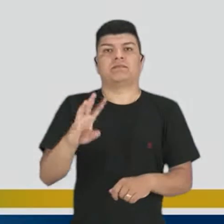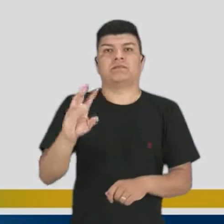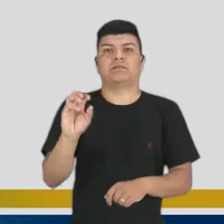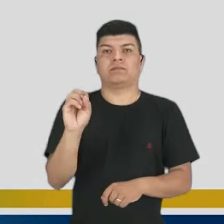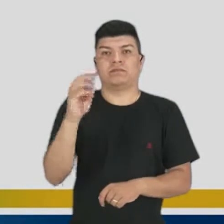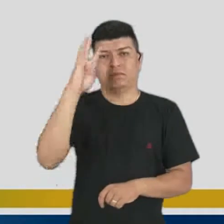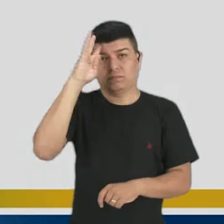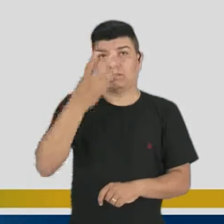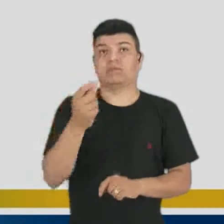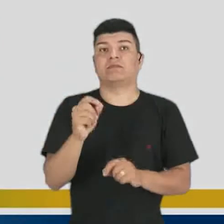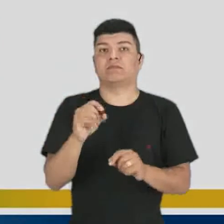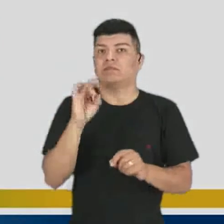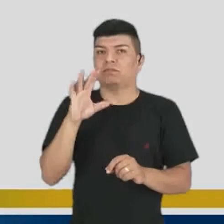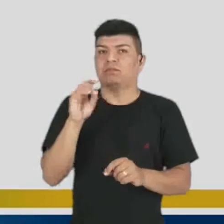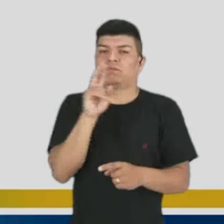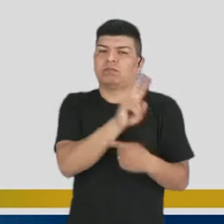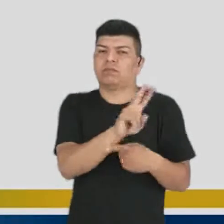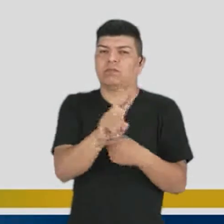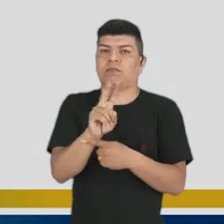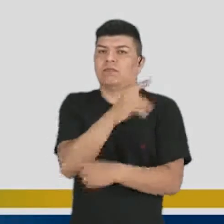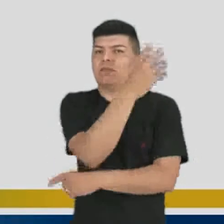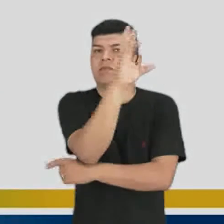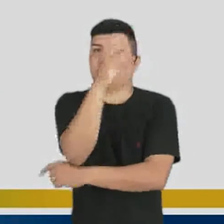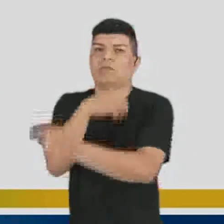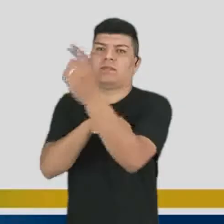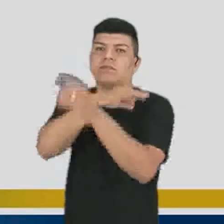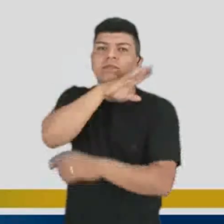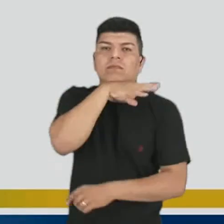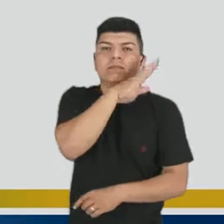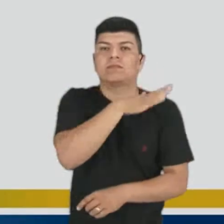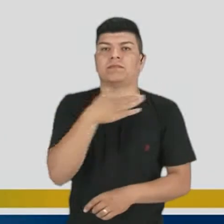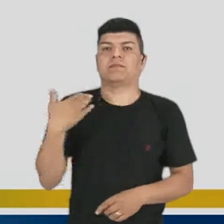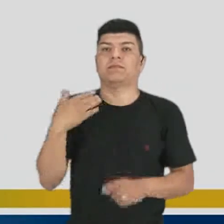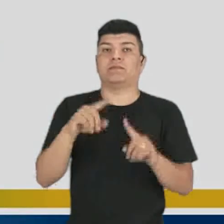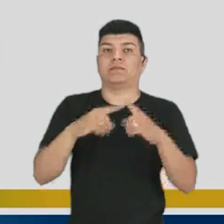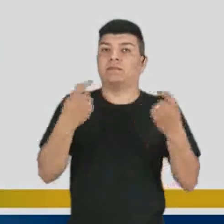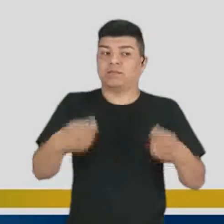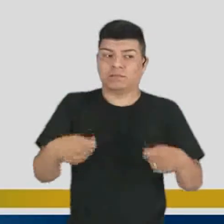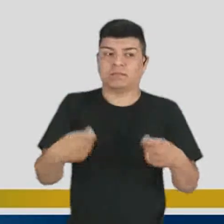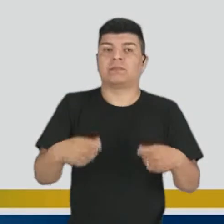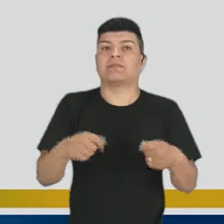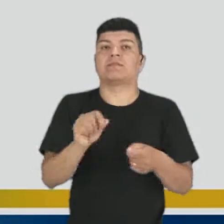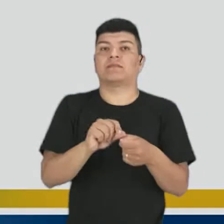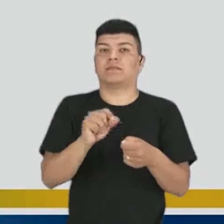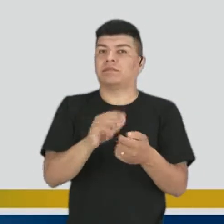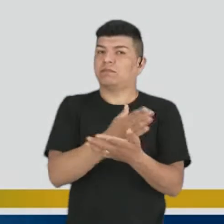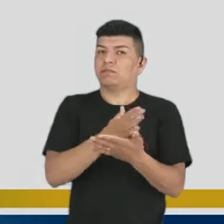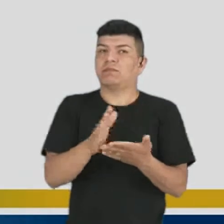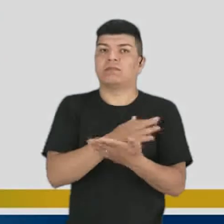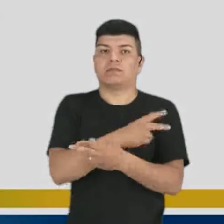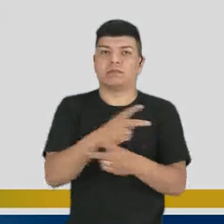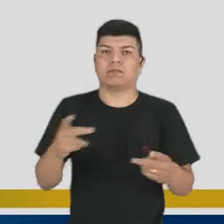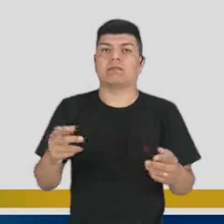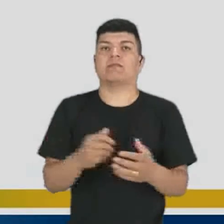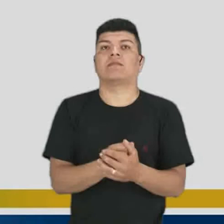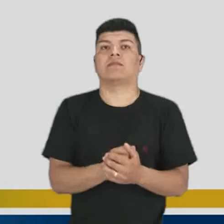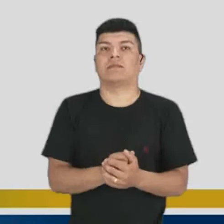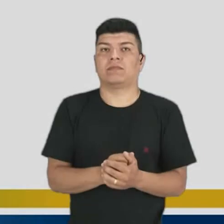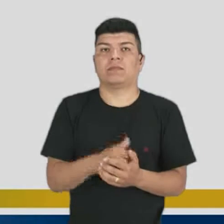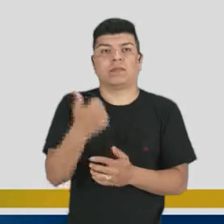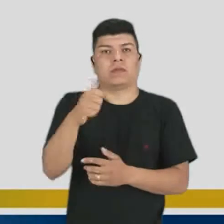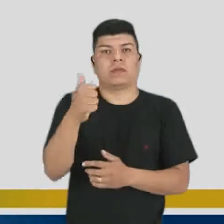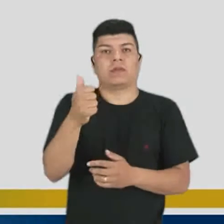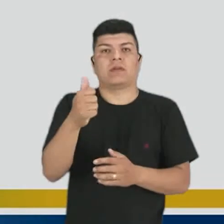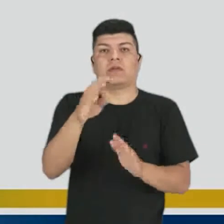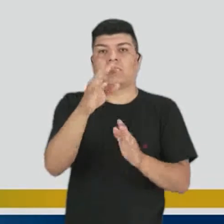agir, não basta ter compaixão da natureza, dos animais que estão morrendo. Nós precisamos fazer alguma coisa. Então essa é a nossa